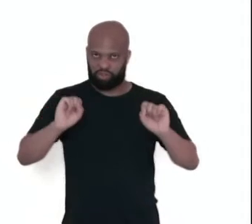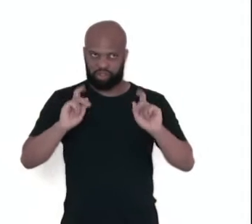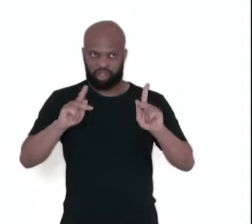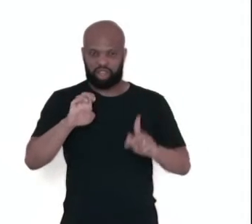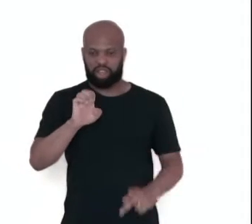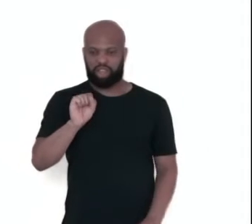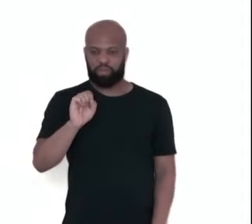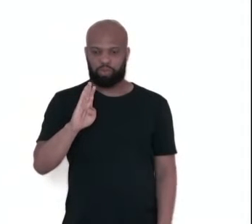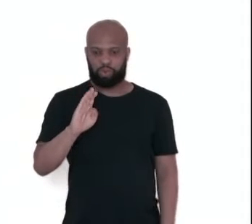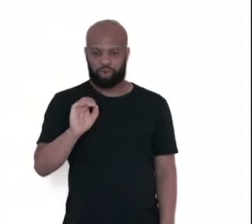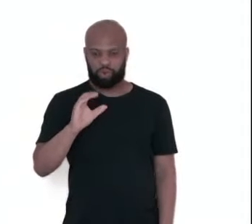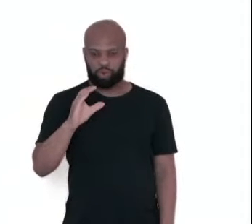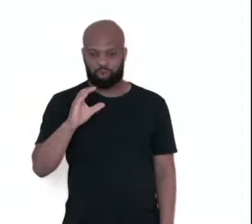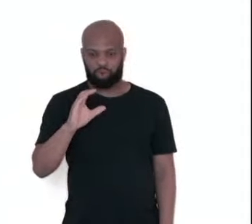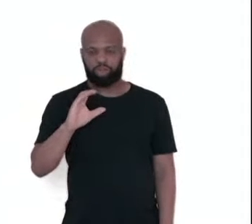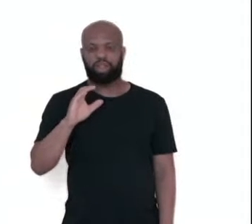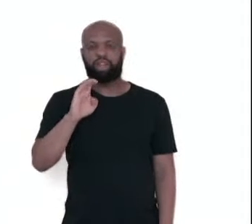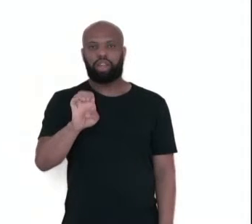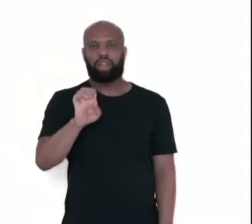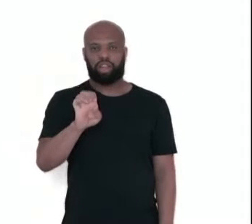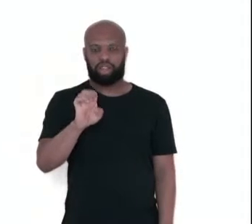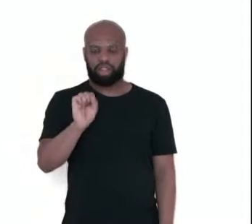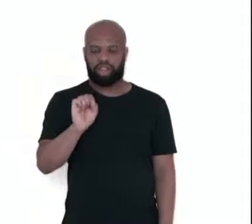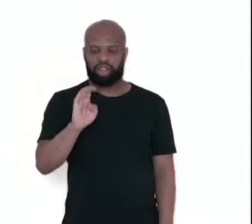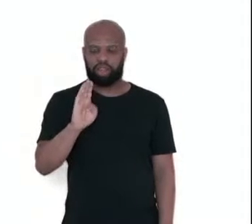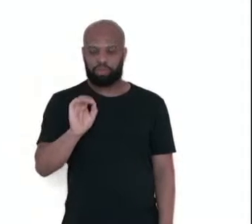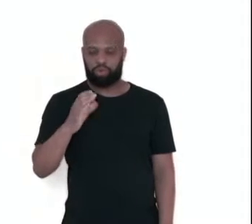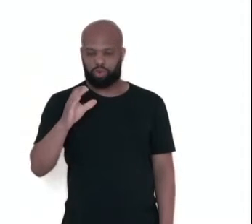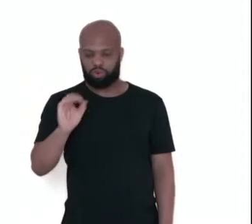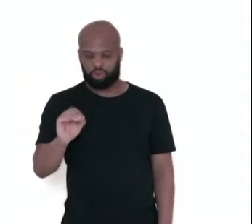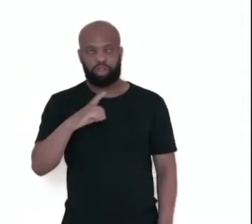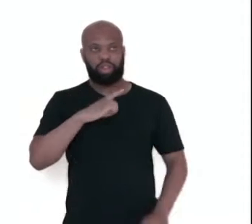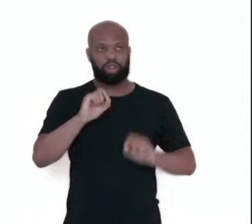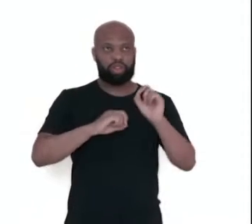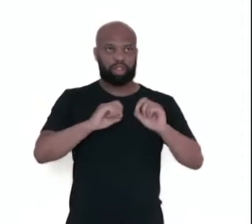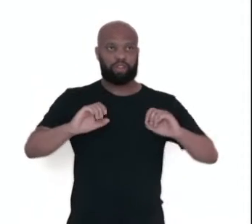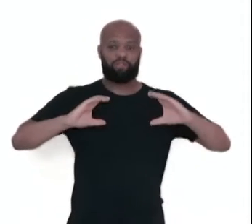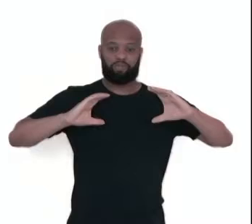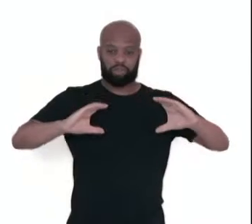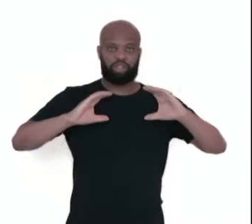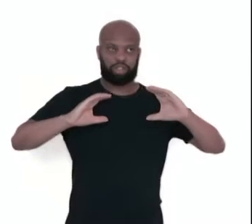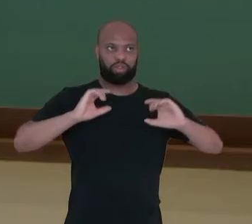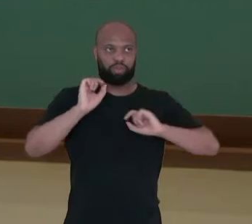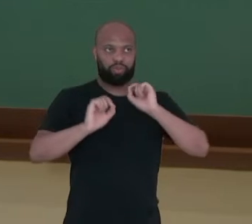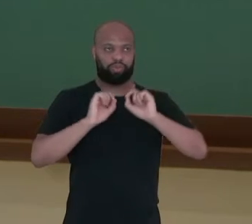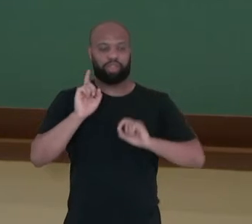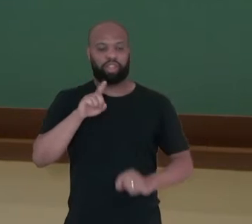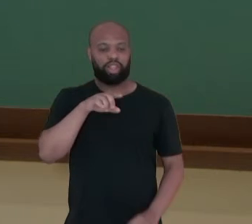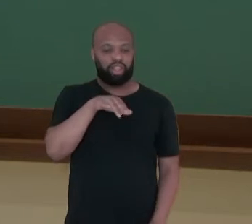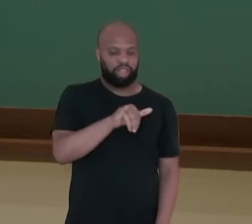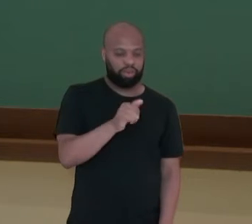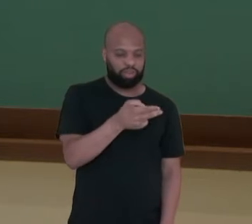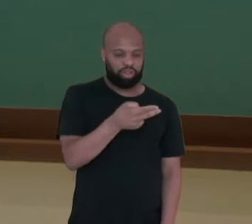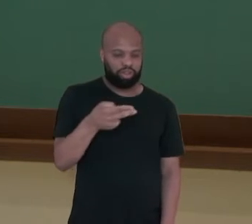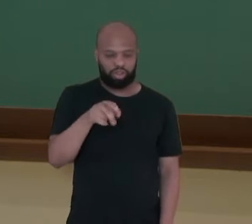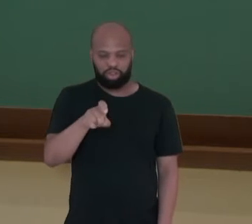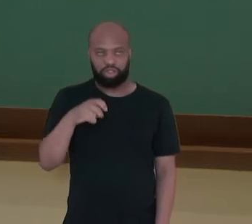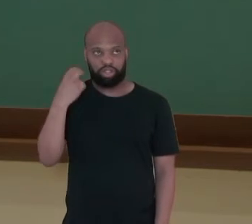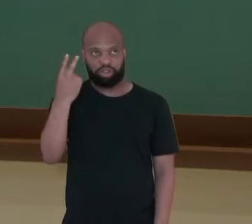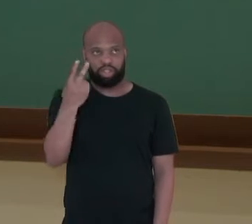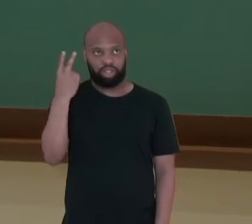E eles representam funções quadráticas definidas pelo geral, né? y igual a x ao quadrado mais bx mais